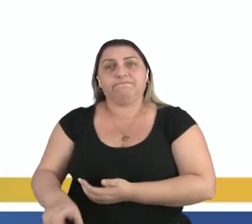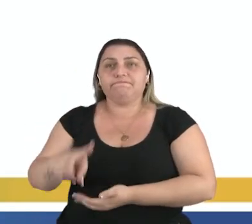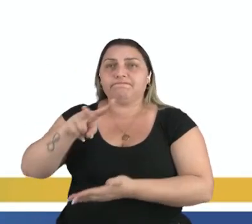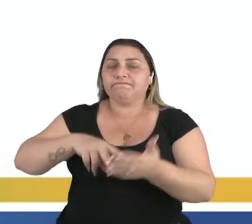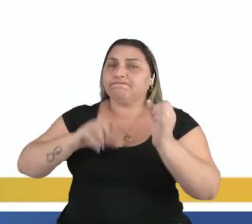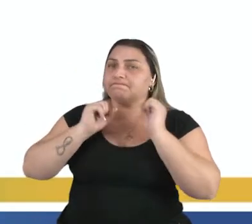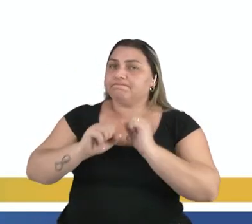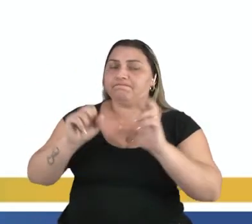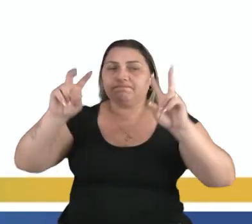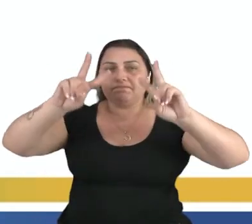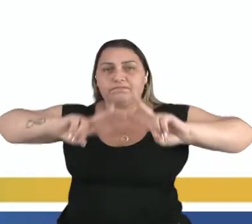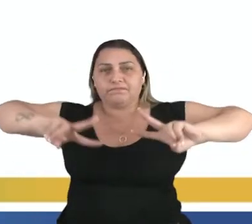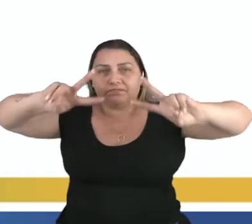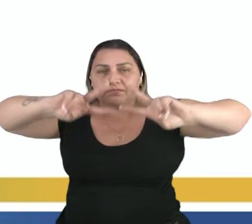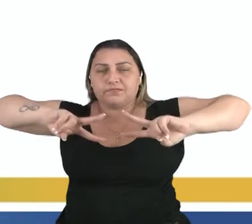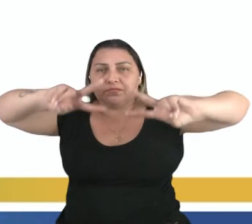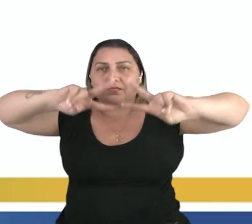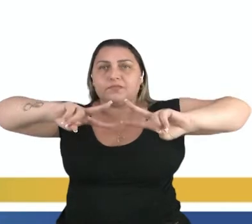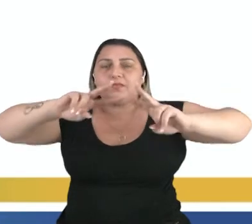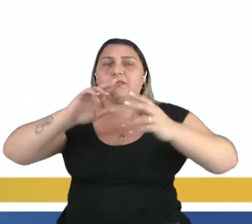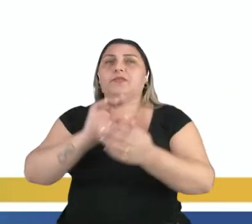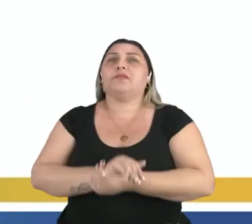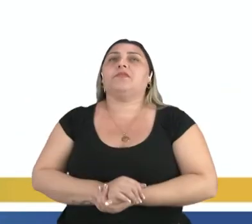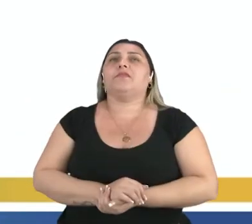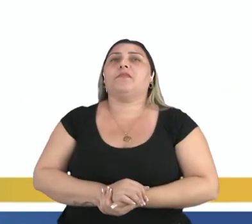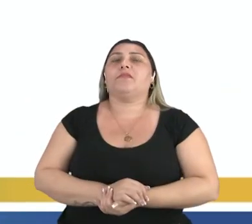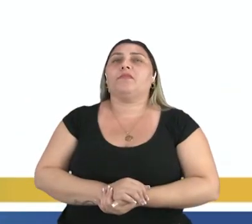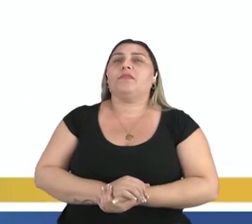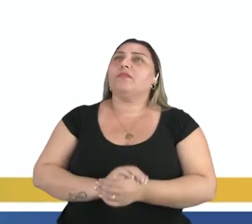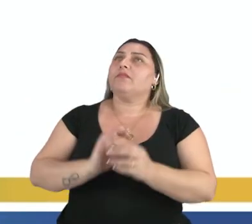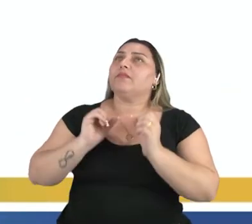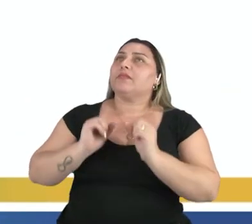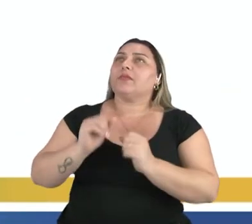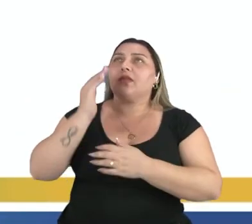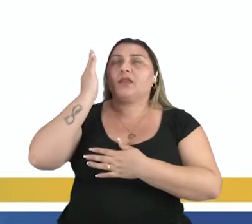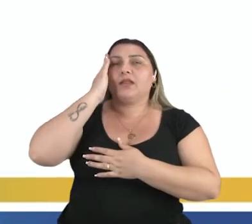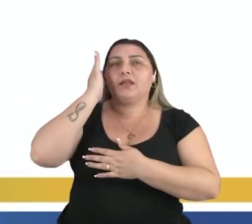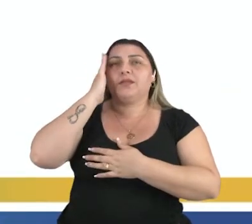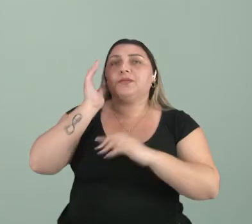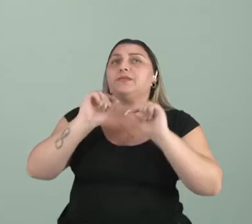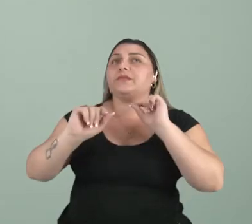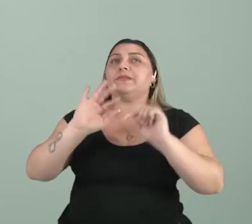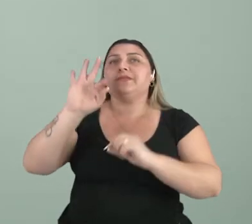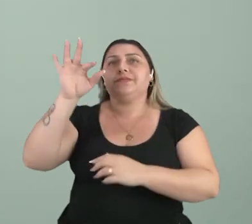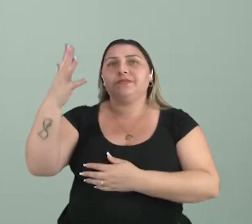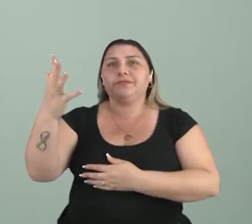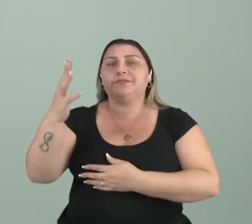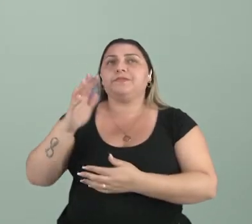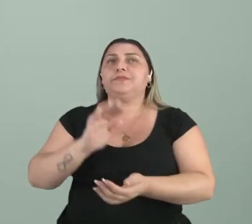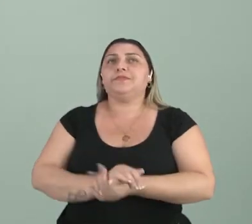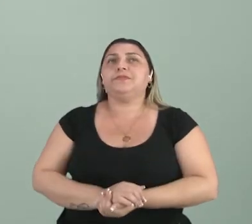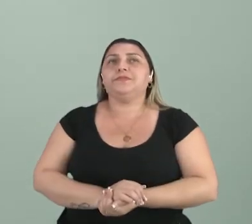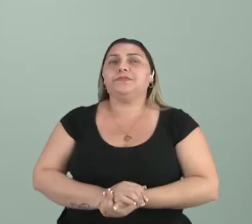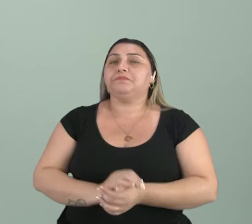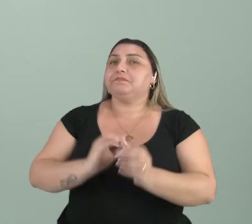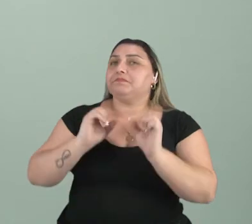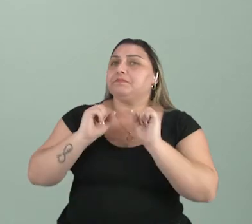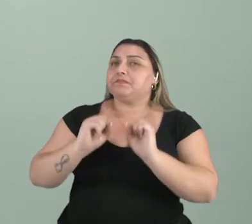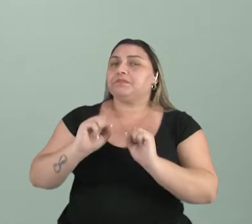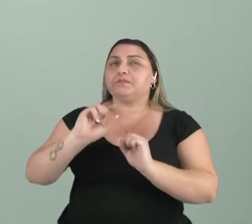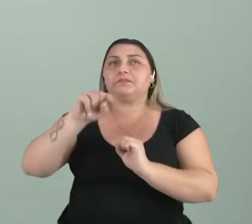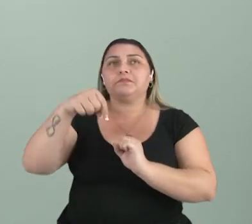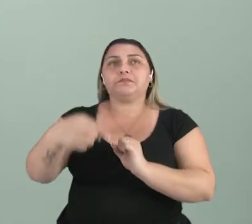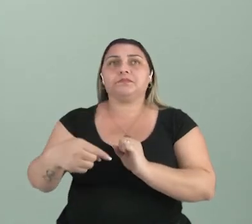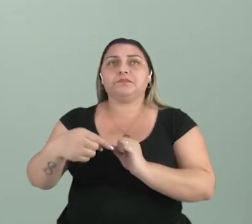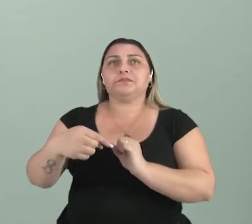possa visualizar aquele panorama, para que ele possa entender o que está acontecendo. E aí ele pode